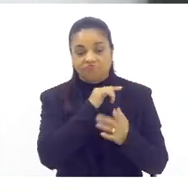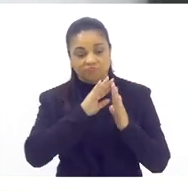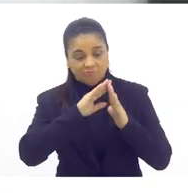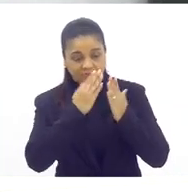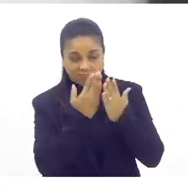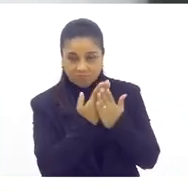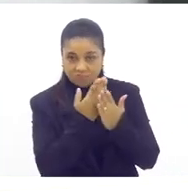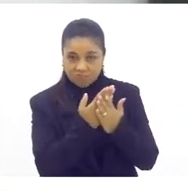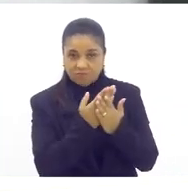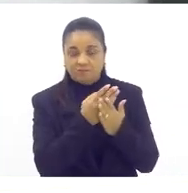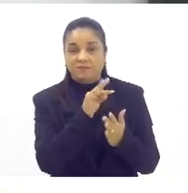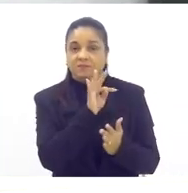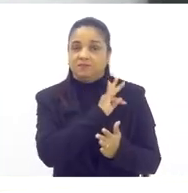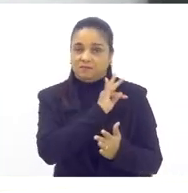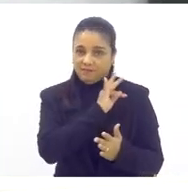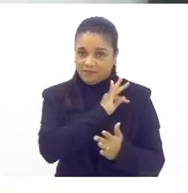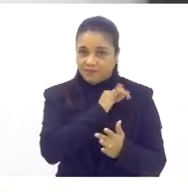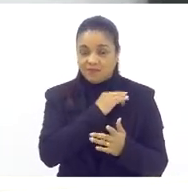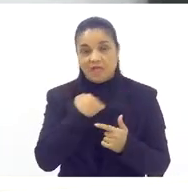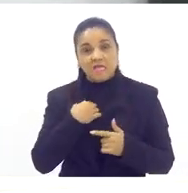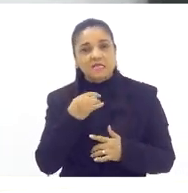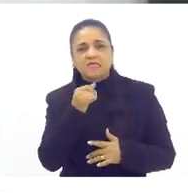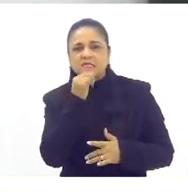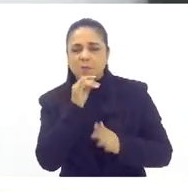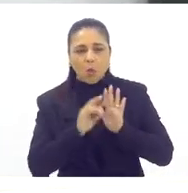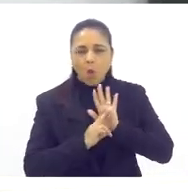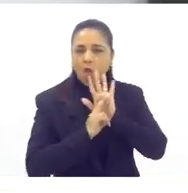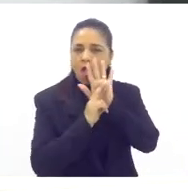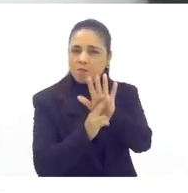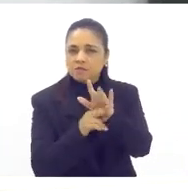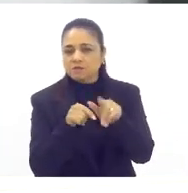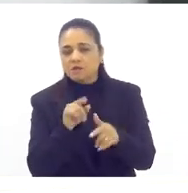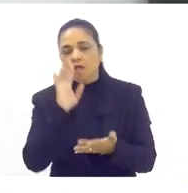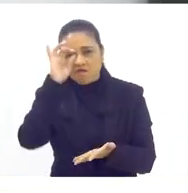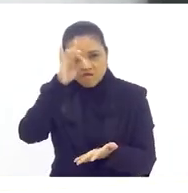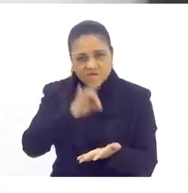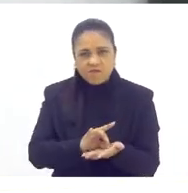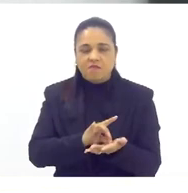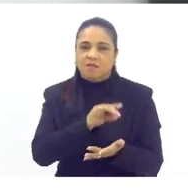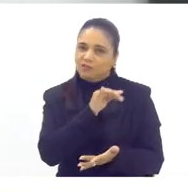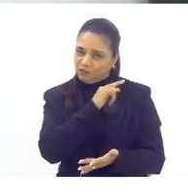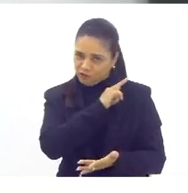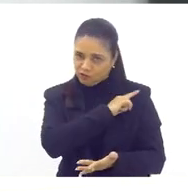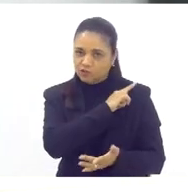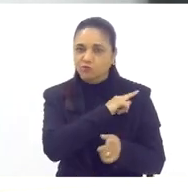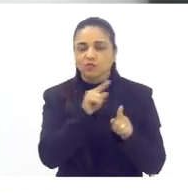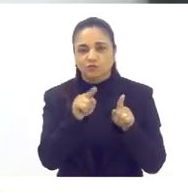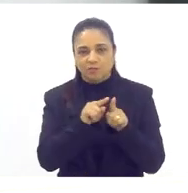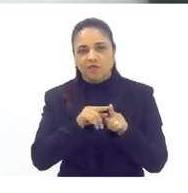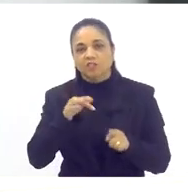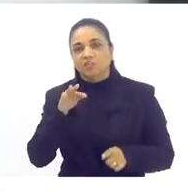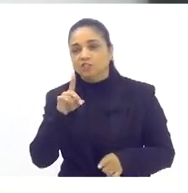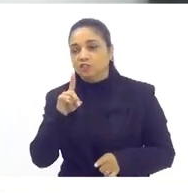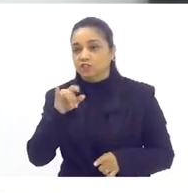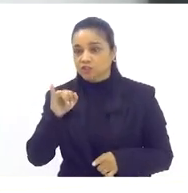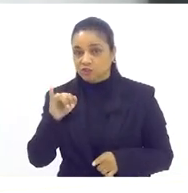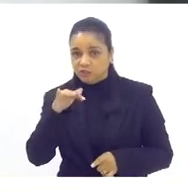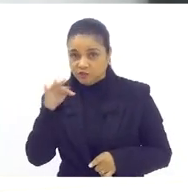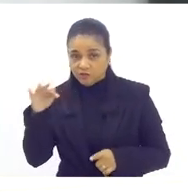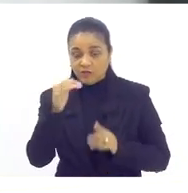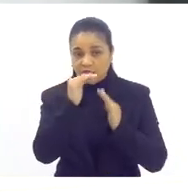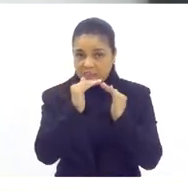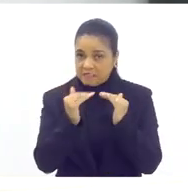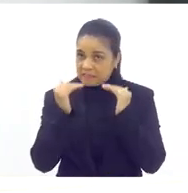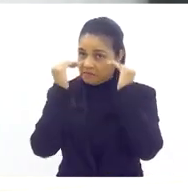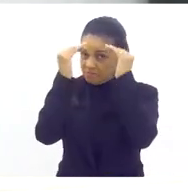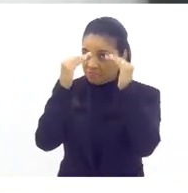escolas técnicas Imagino que eu vá representar um pouco também a realidade dos outros gestores né da diff do ensino superior porque a